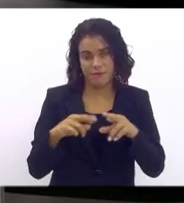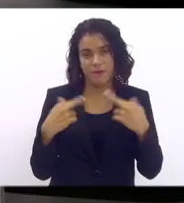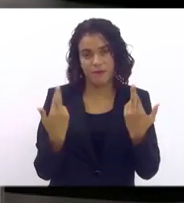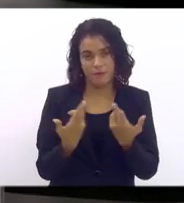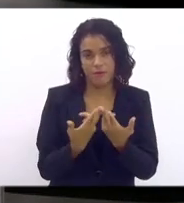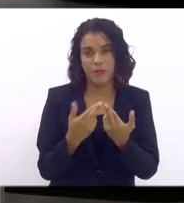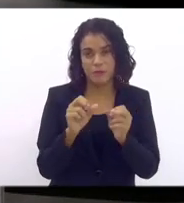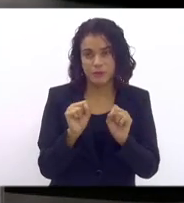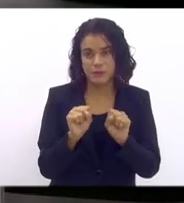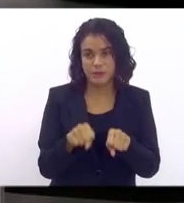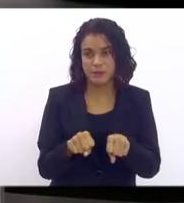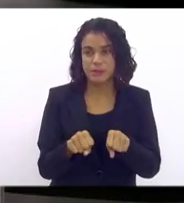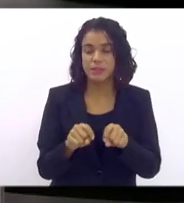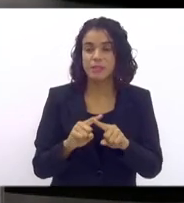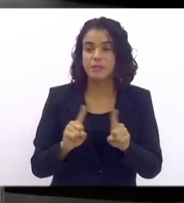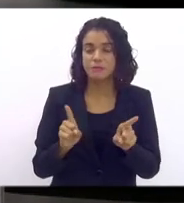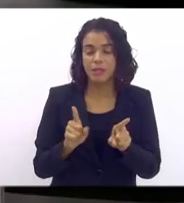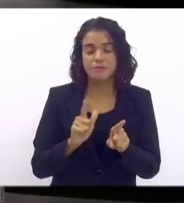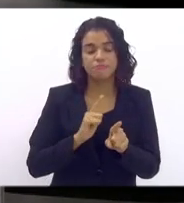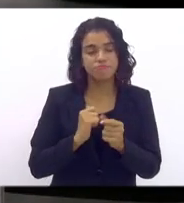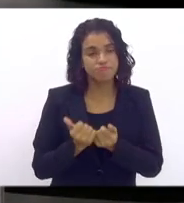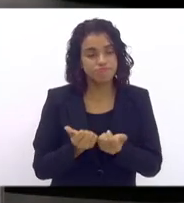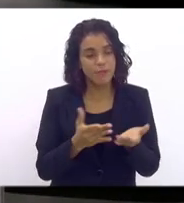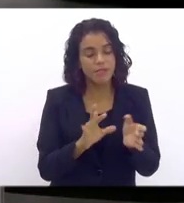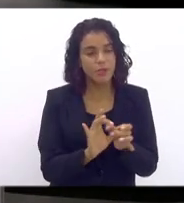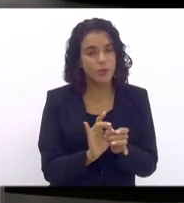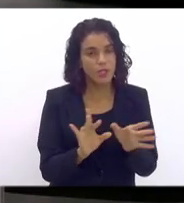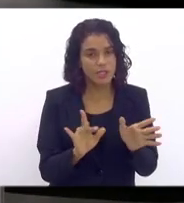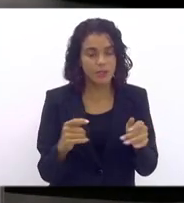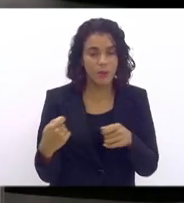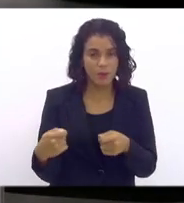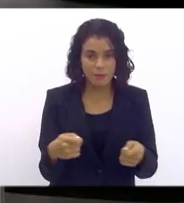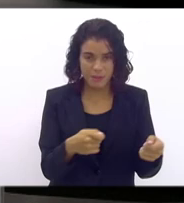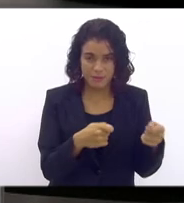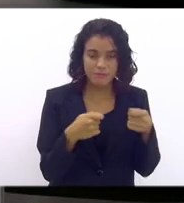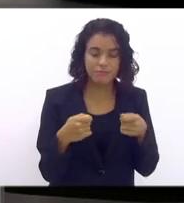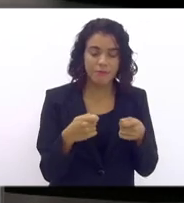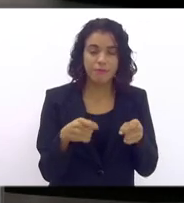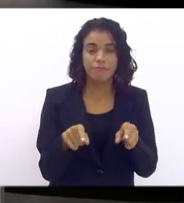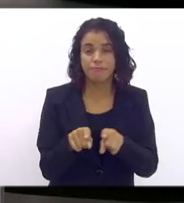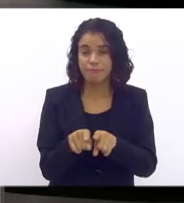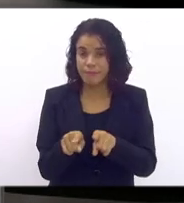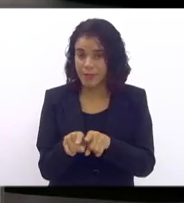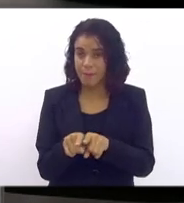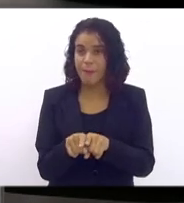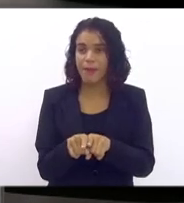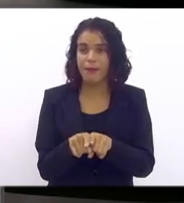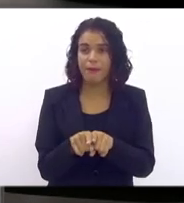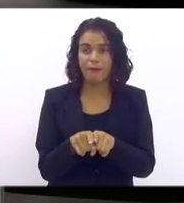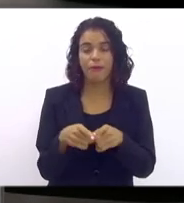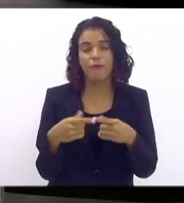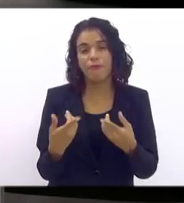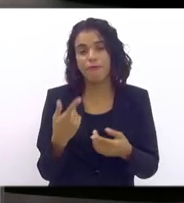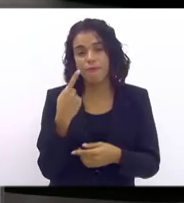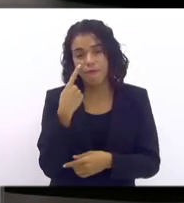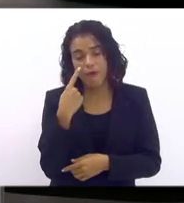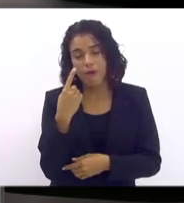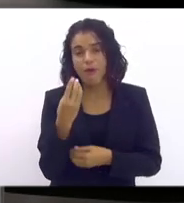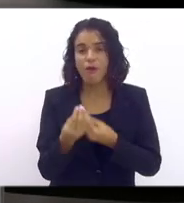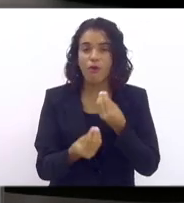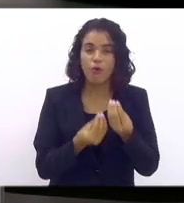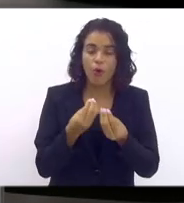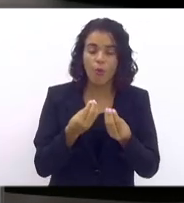que foi solicitado ao inia que a gente desse as autorizações necessárias e fizemos e também visse como ia ser a destinação que ficou a cargo da